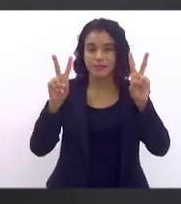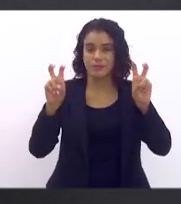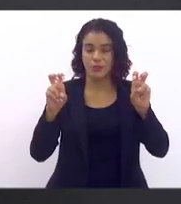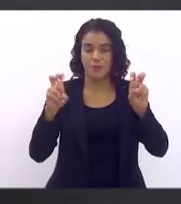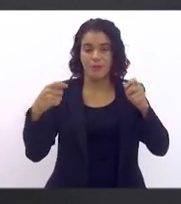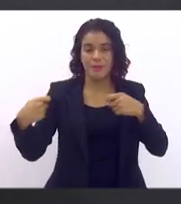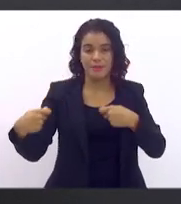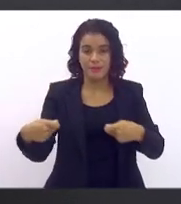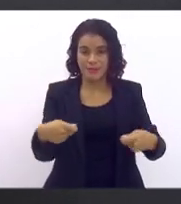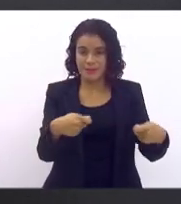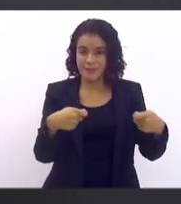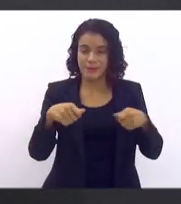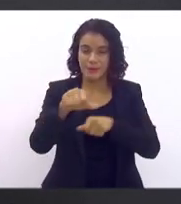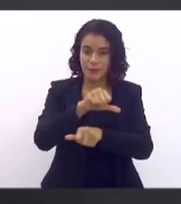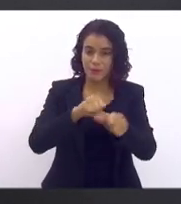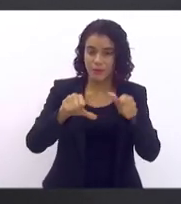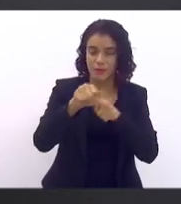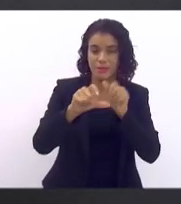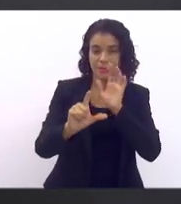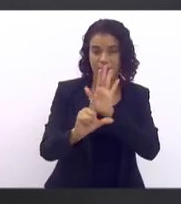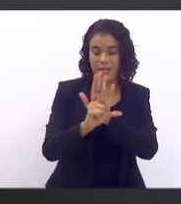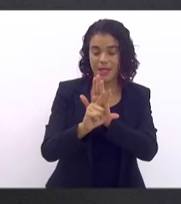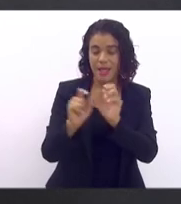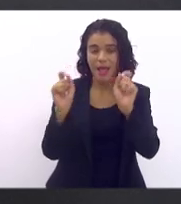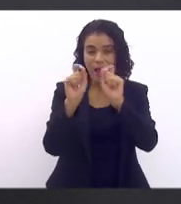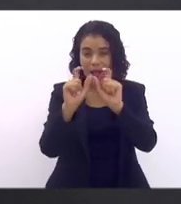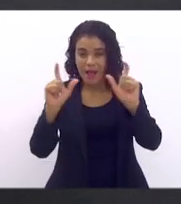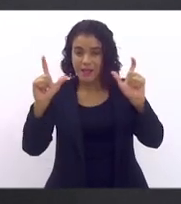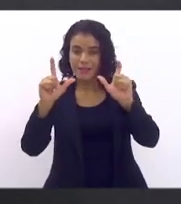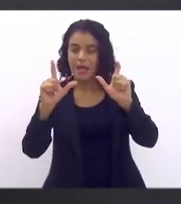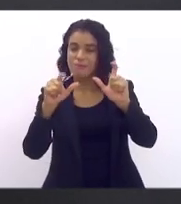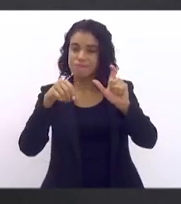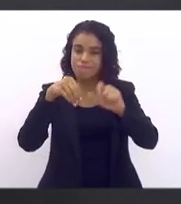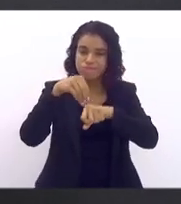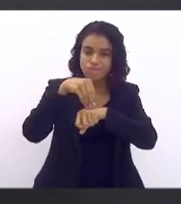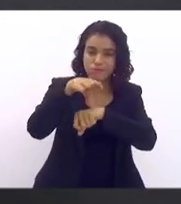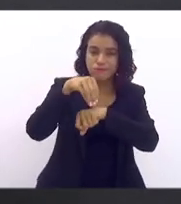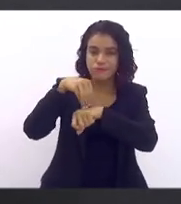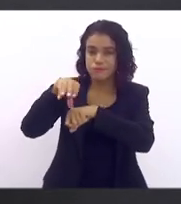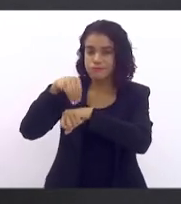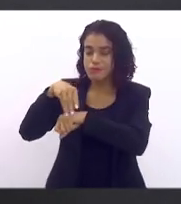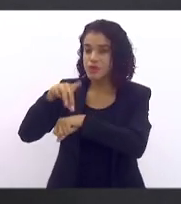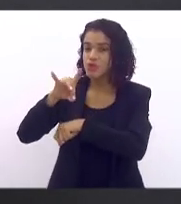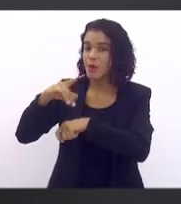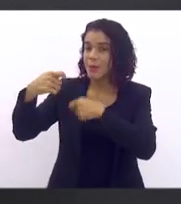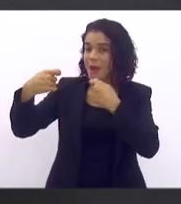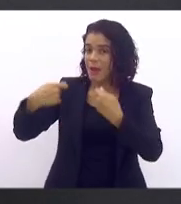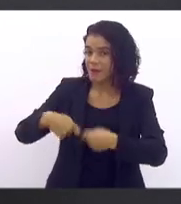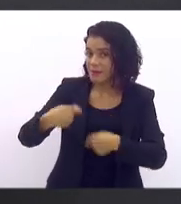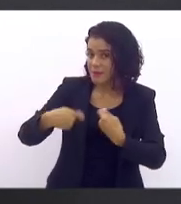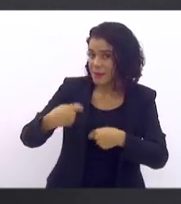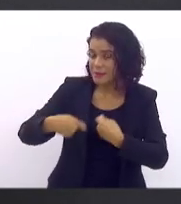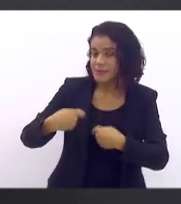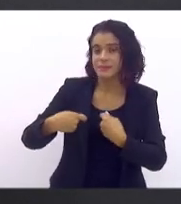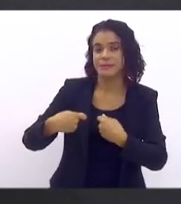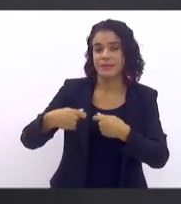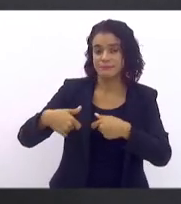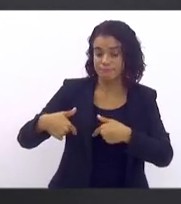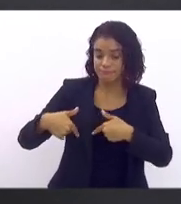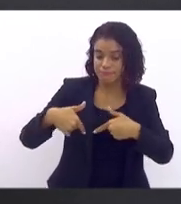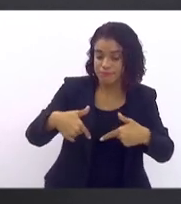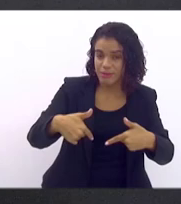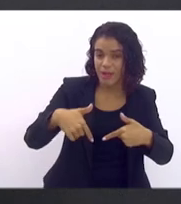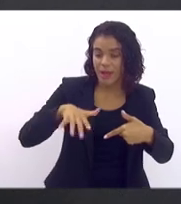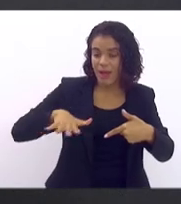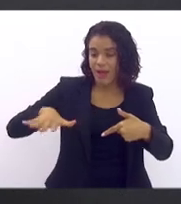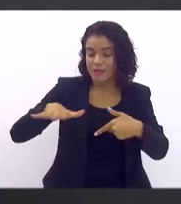necessidade da mudança da lei, alertar sobre algumas providências a serem tomadas, seja a